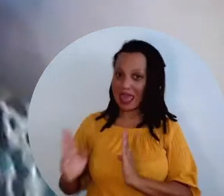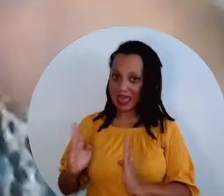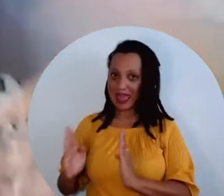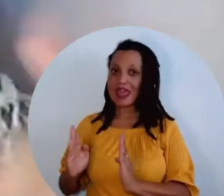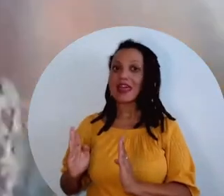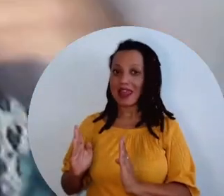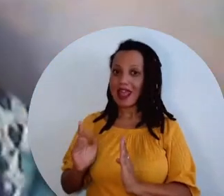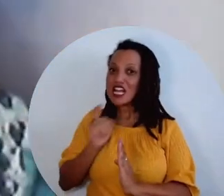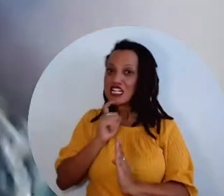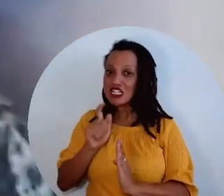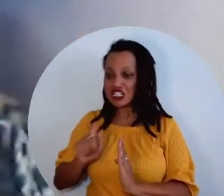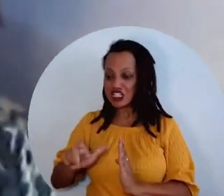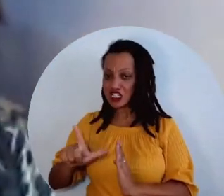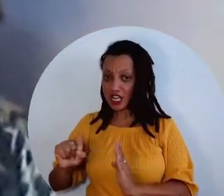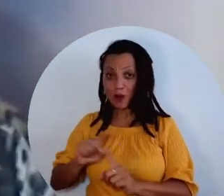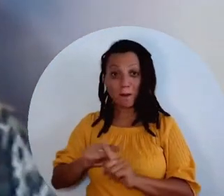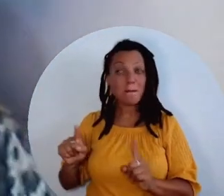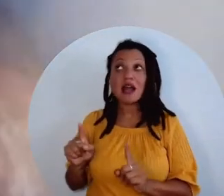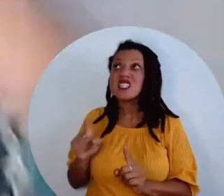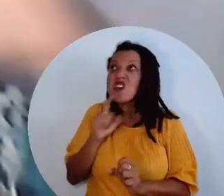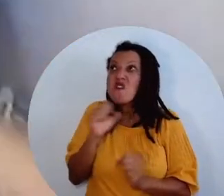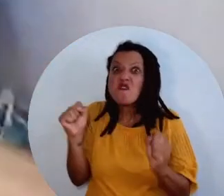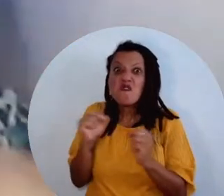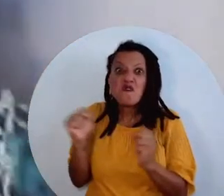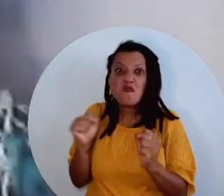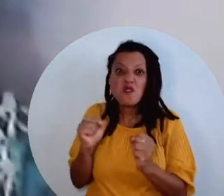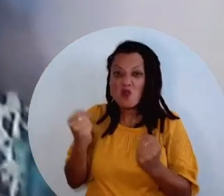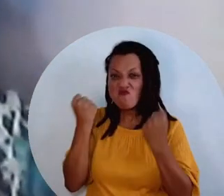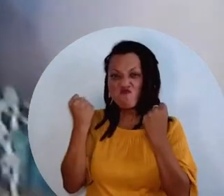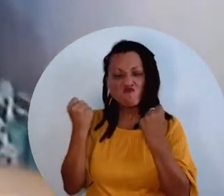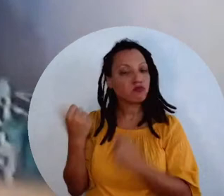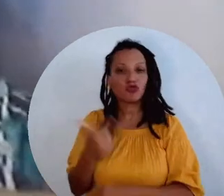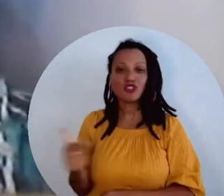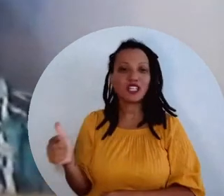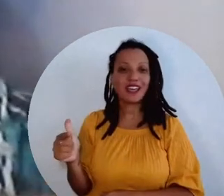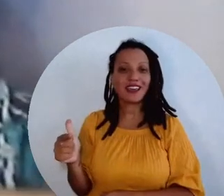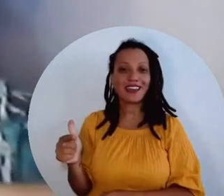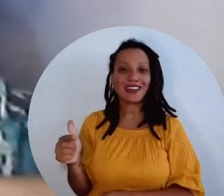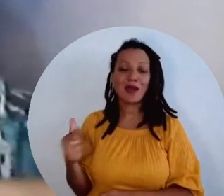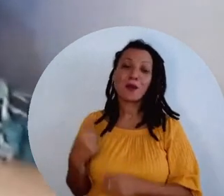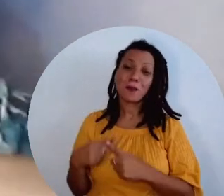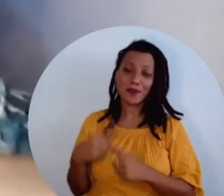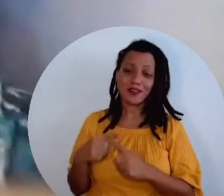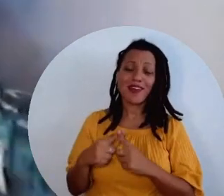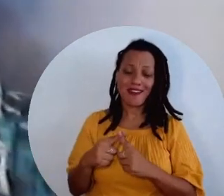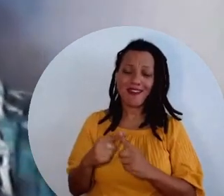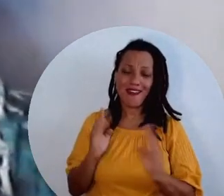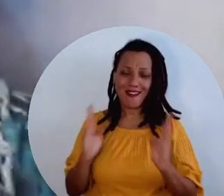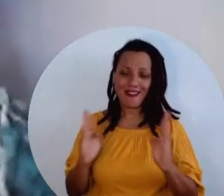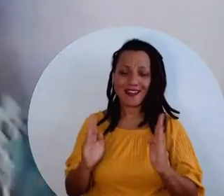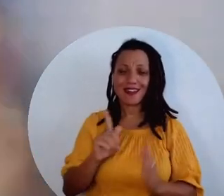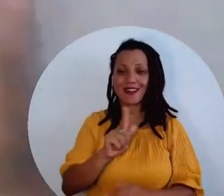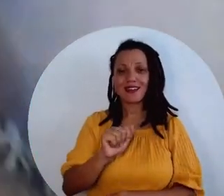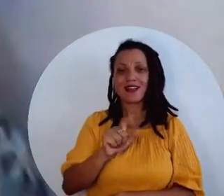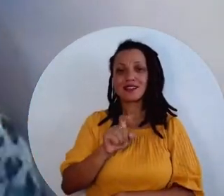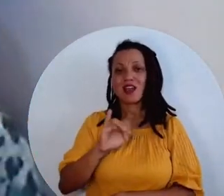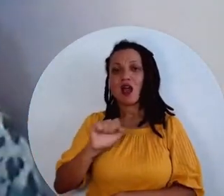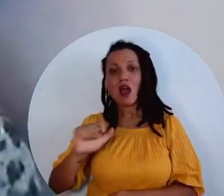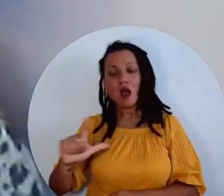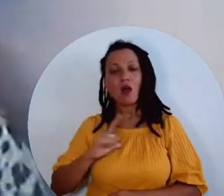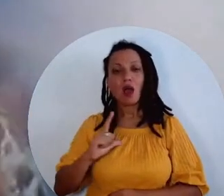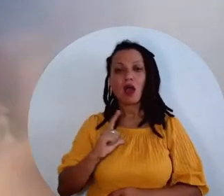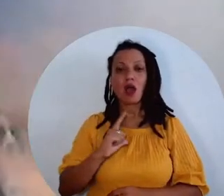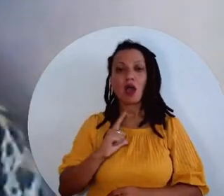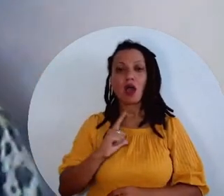glacial, o frio não era tão frio, né? A era glacial, ela se concentra muito mais nos polos, né? Então,